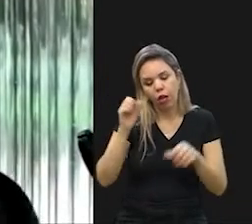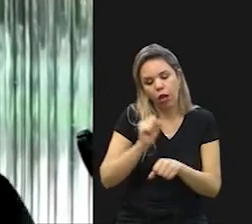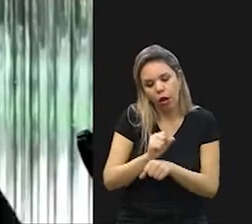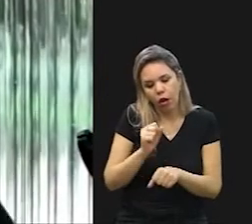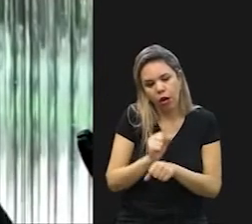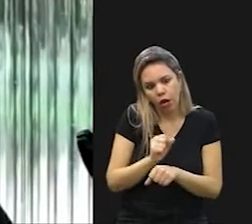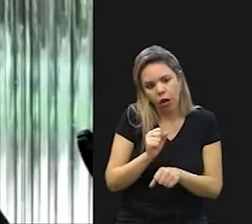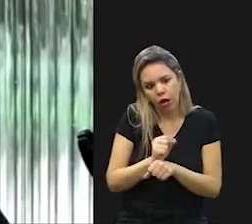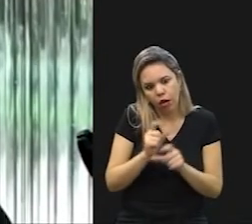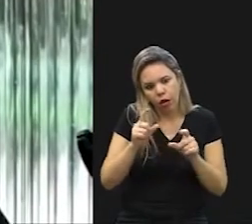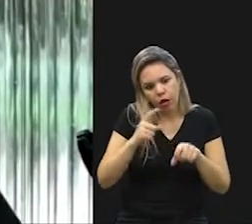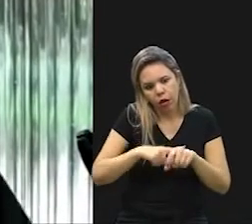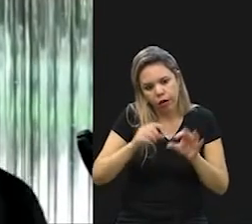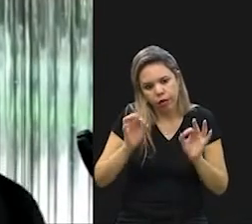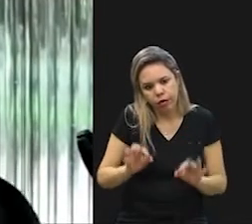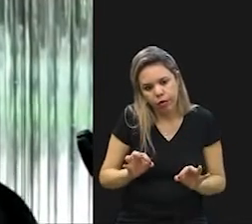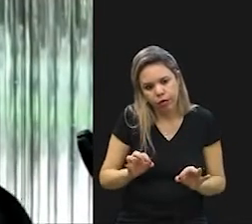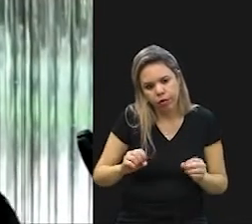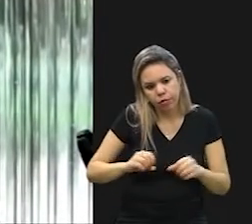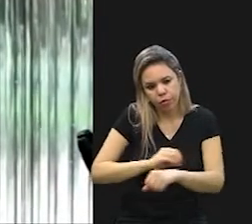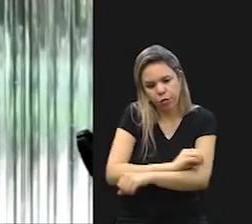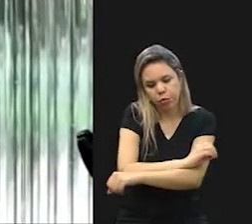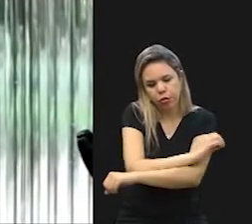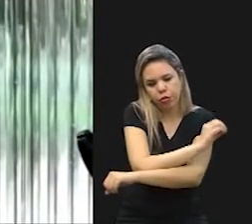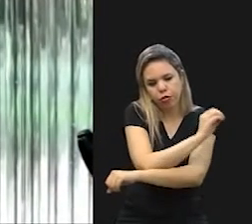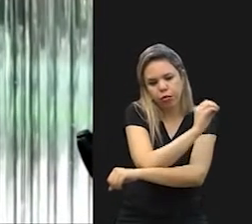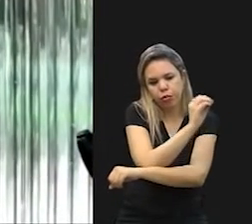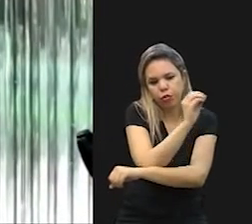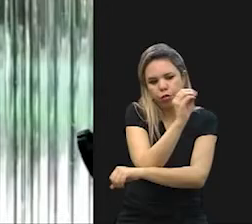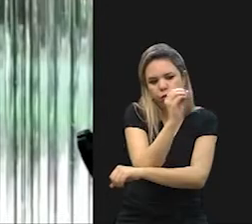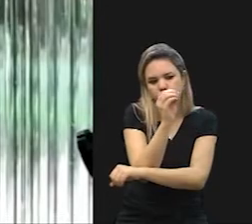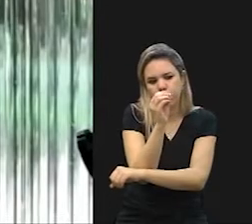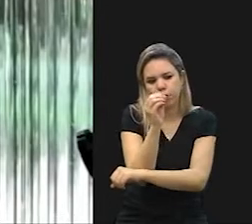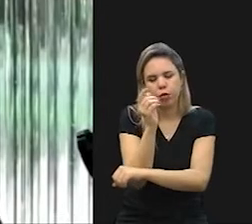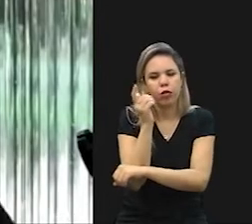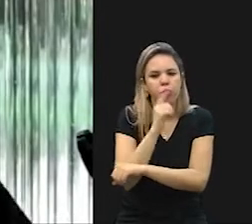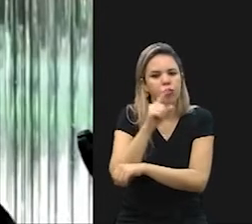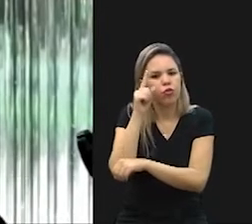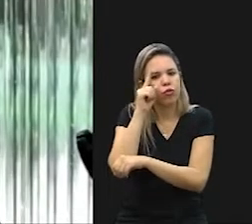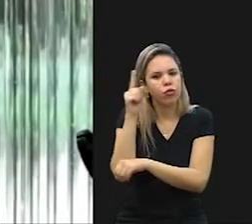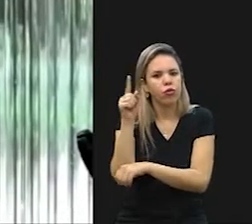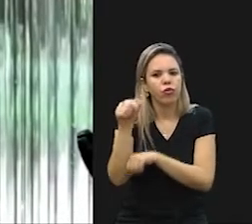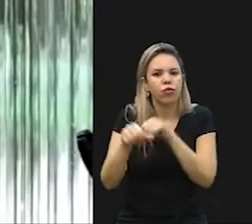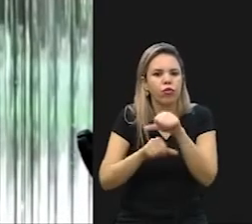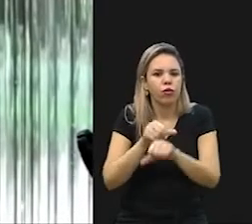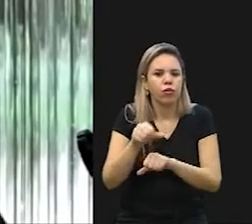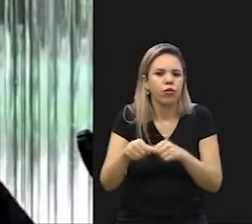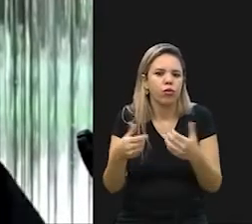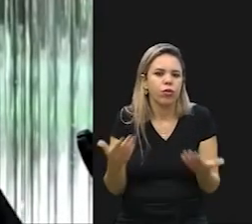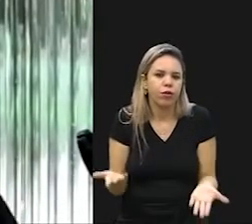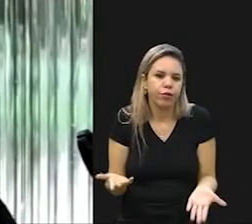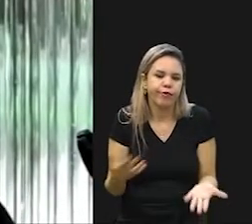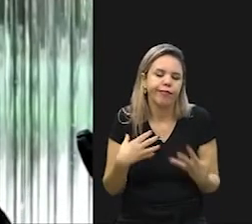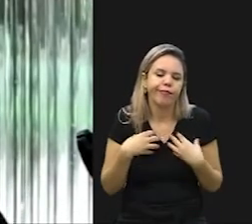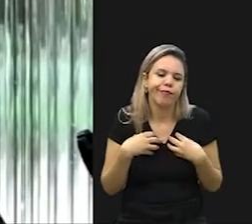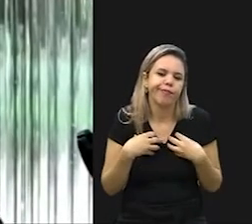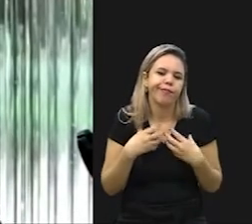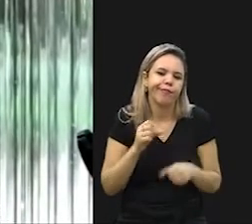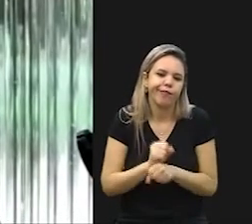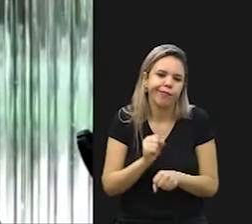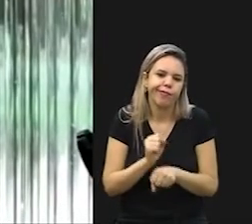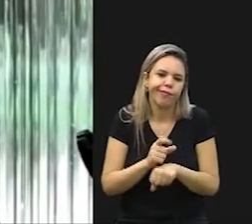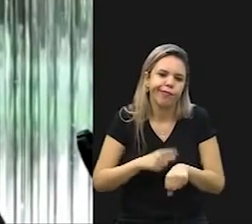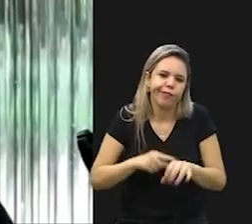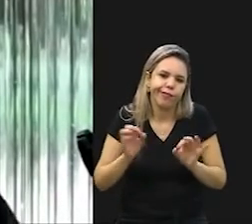esperando fotografar o nascer do sol e não consegui, porque foi um dia que nublou. Então você fica o dia todo esperando